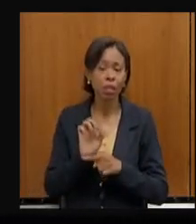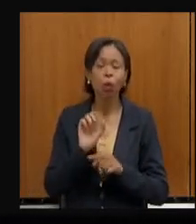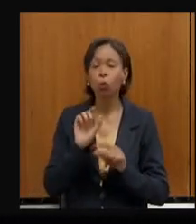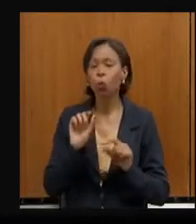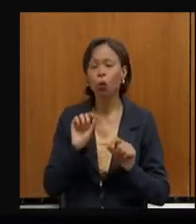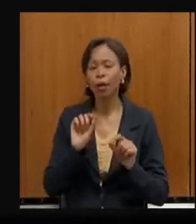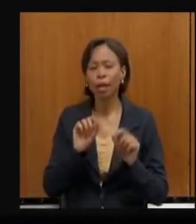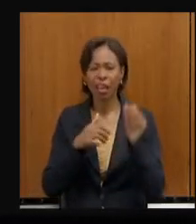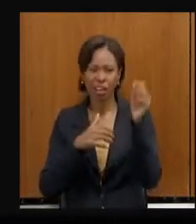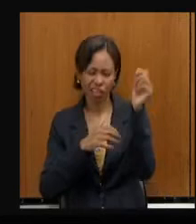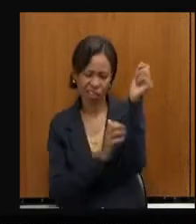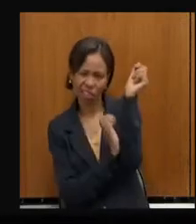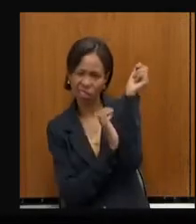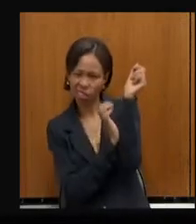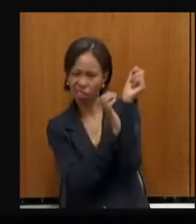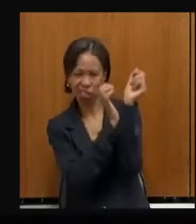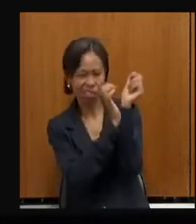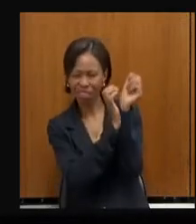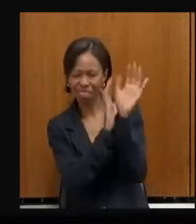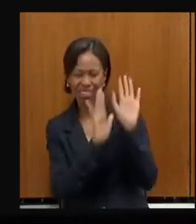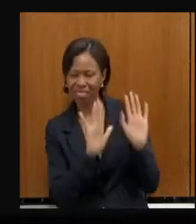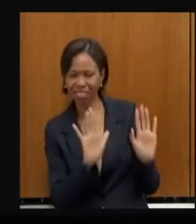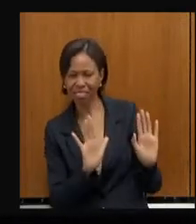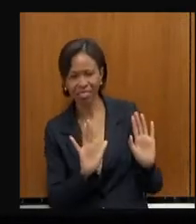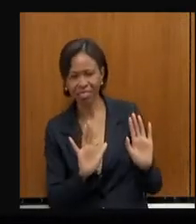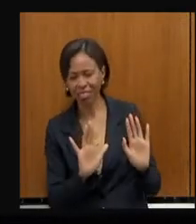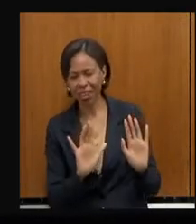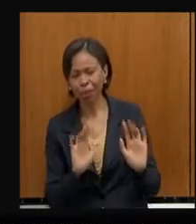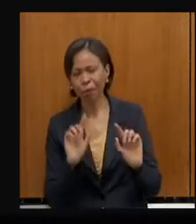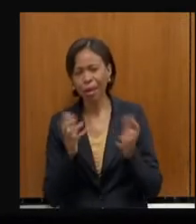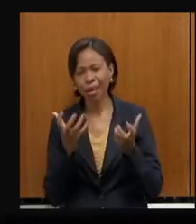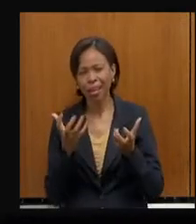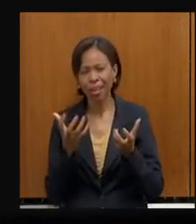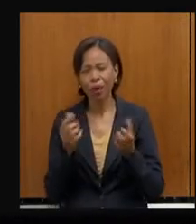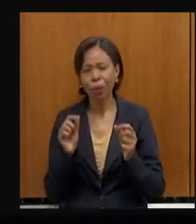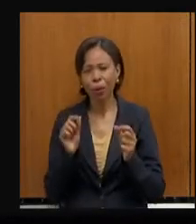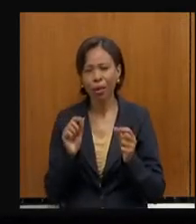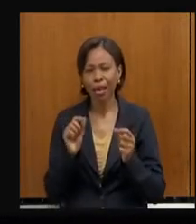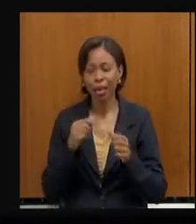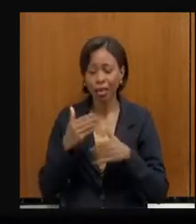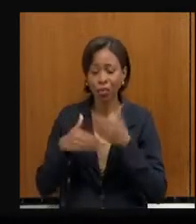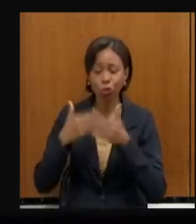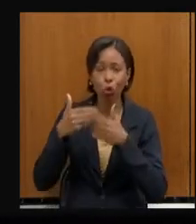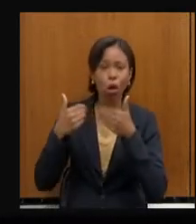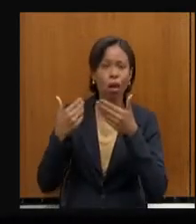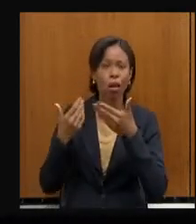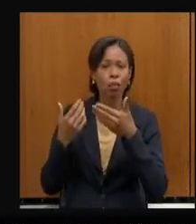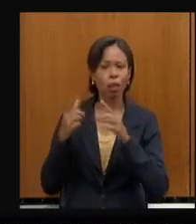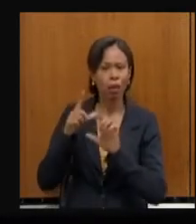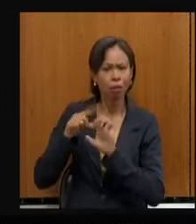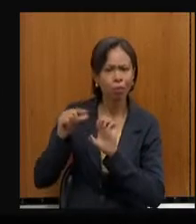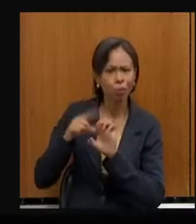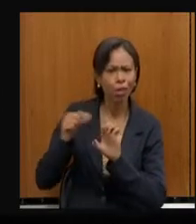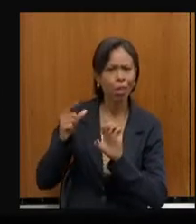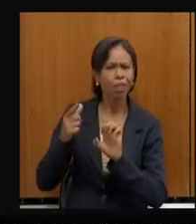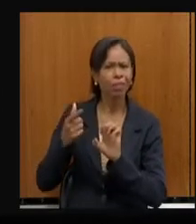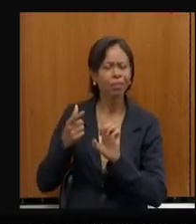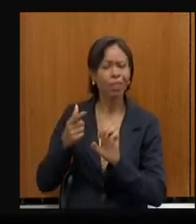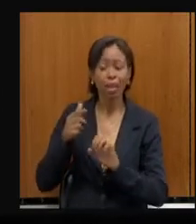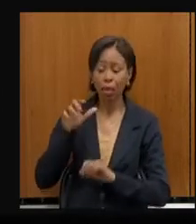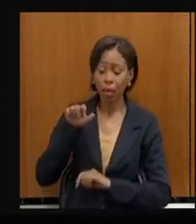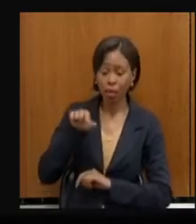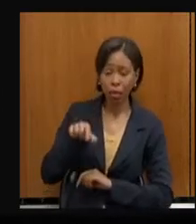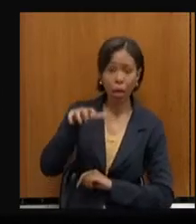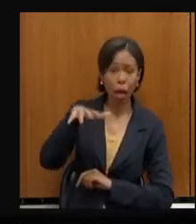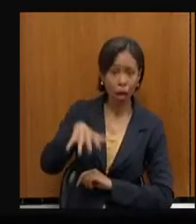que busca incentivar o preenchimento EA forma como a Secretaria de Meio Ambiente tem importando em